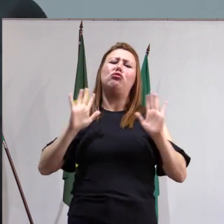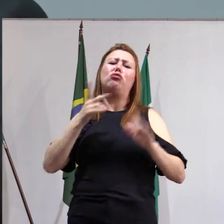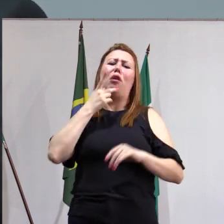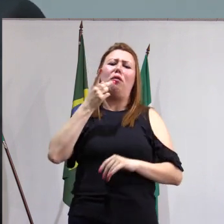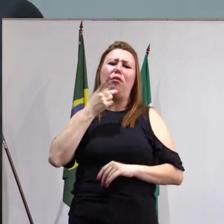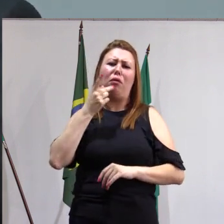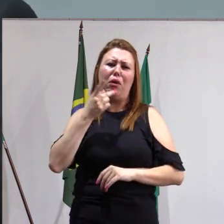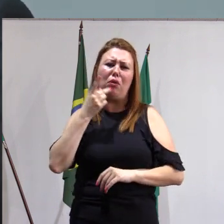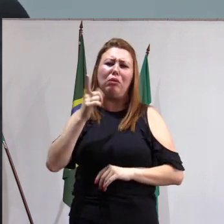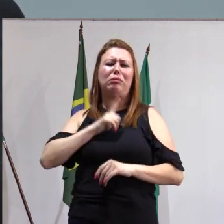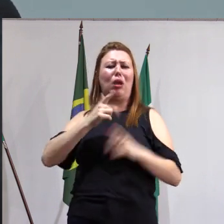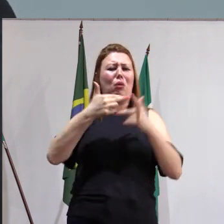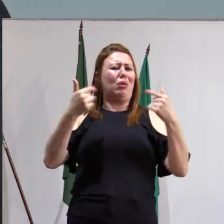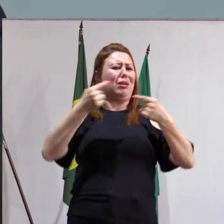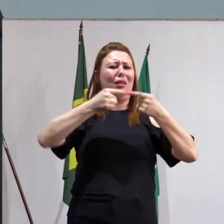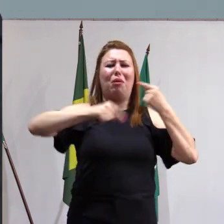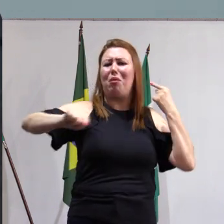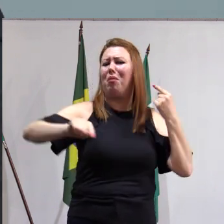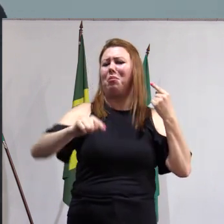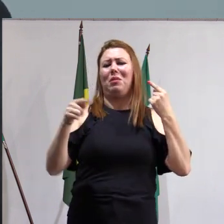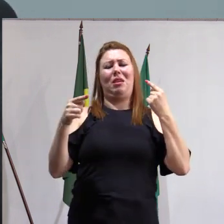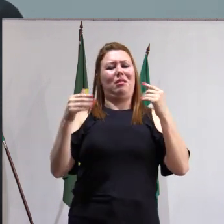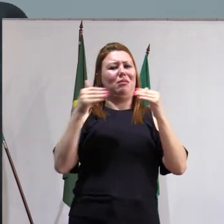impropriedades, inconstitucionalidades e